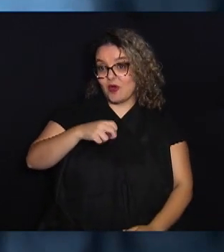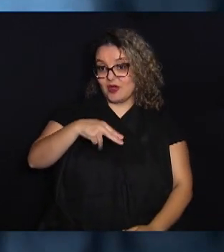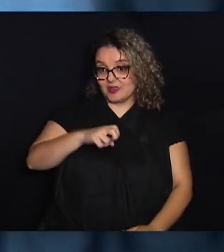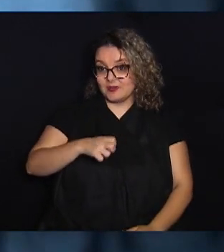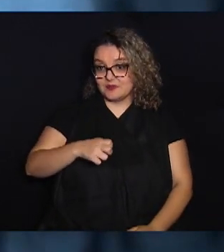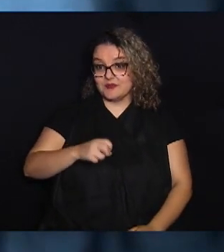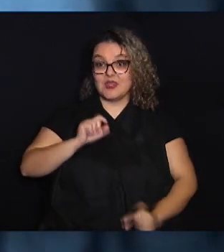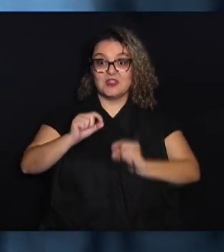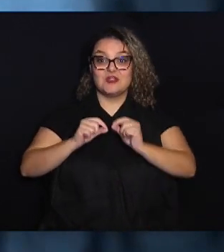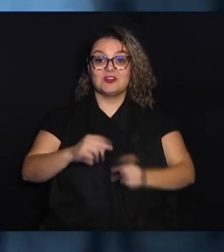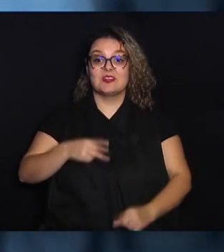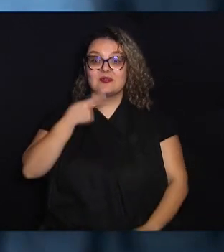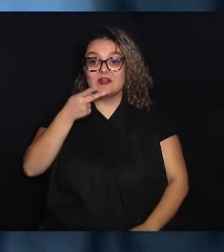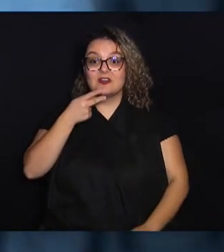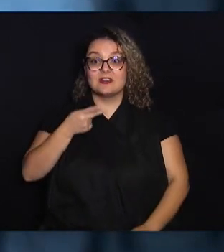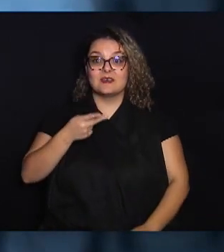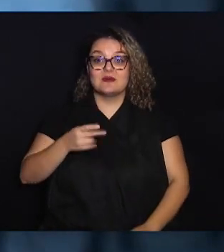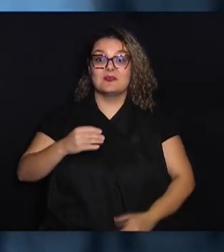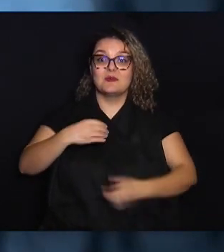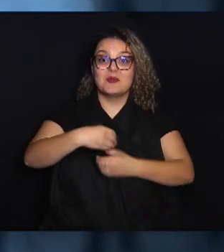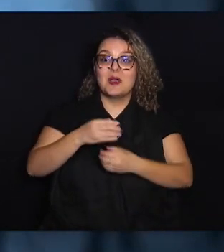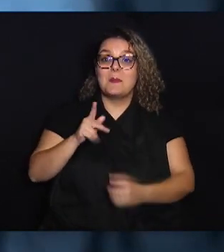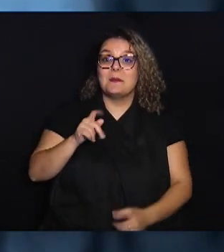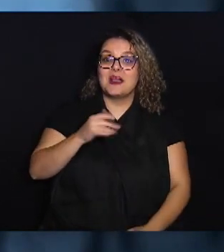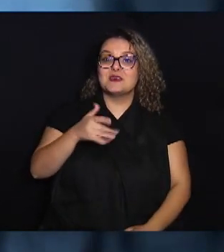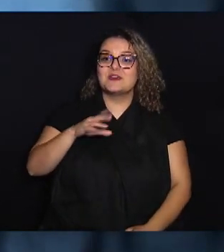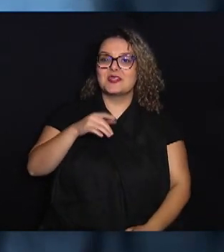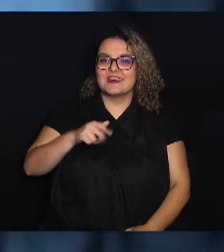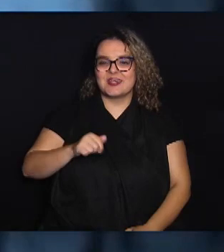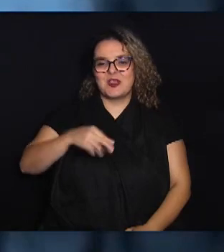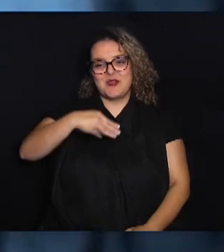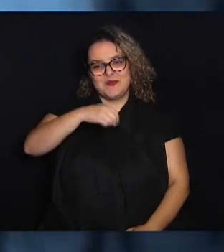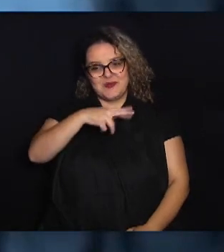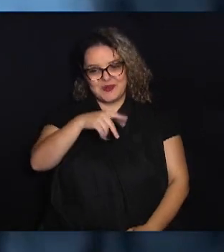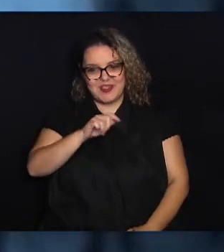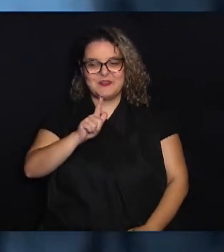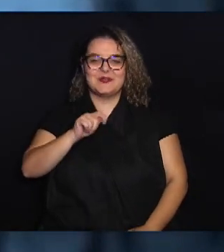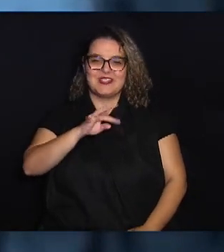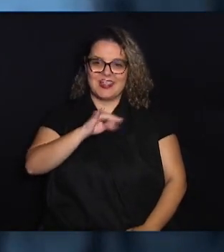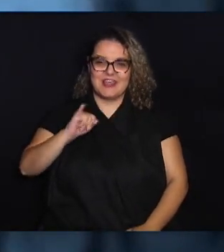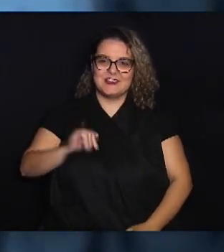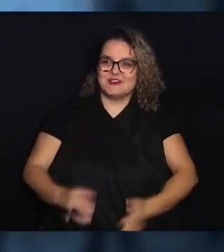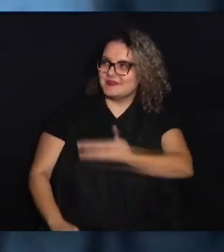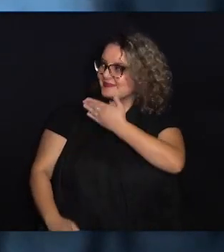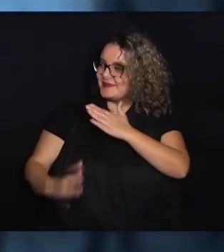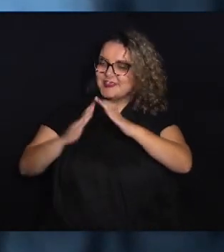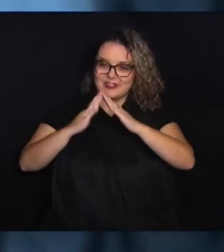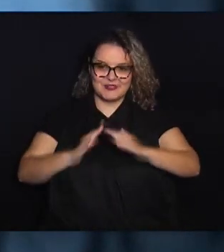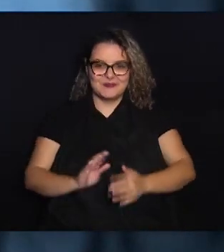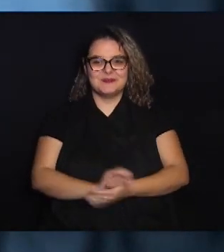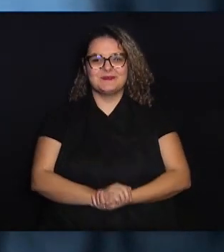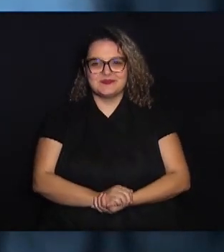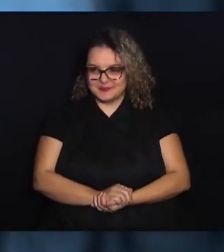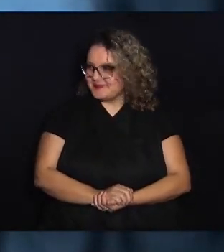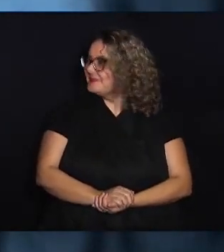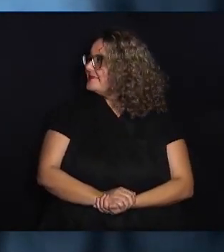nós estamos falando? Valendo uma paçoquinha. Mário Gatti morou nessa casa aqui.